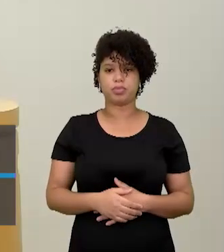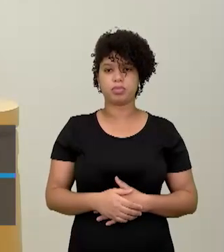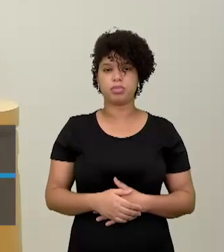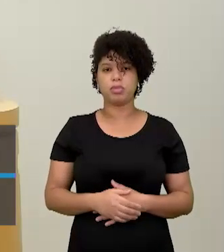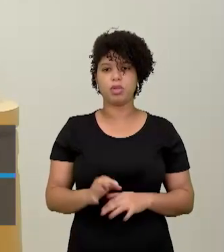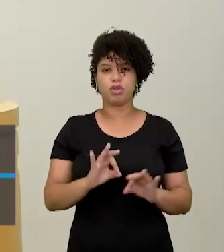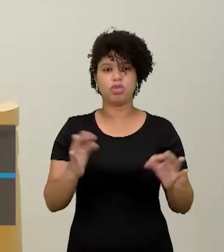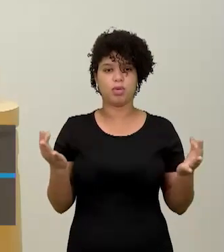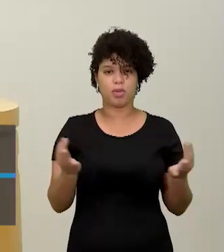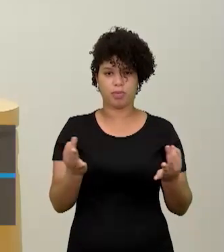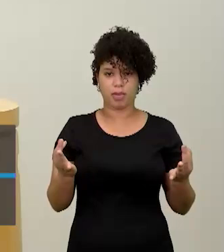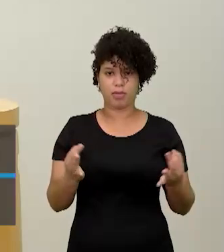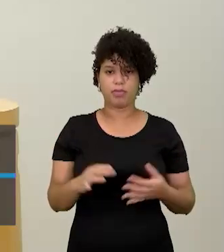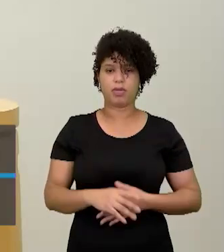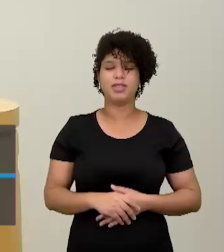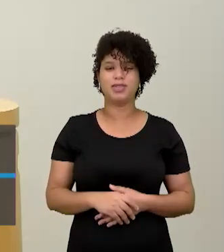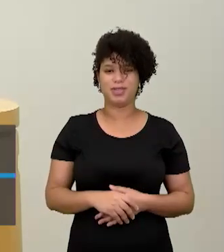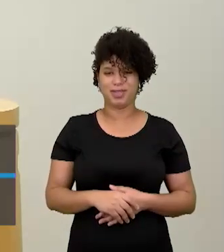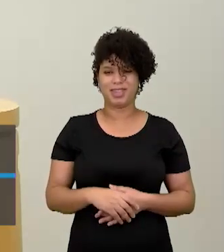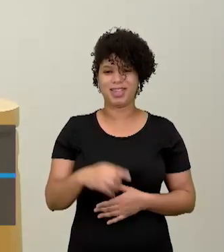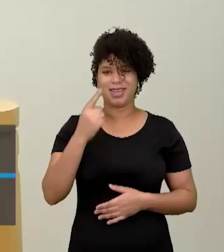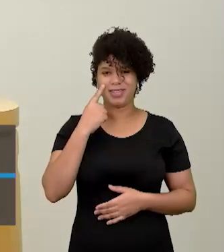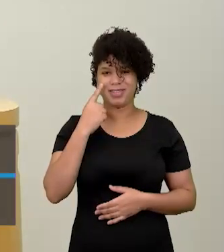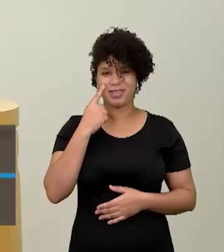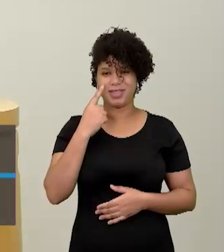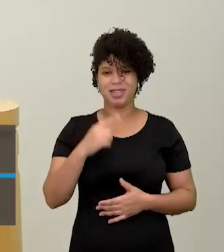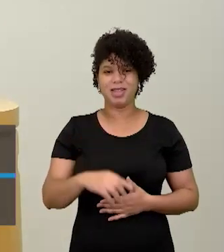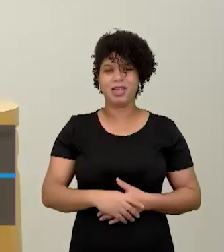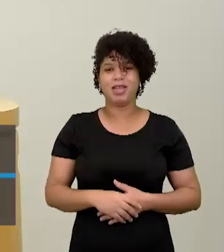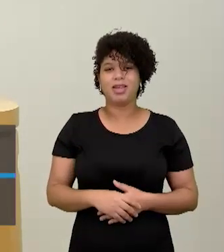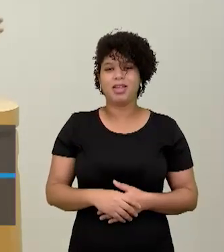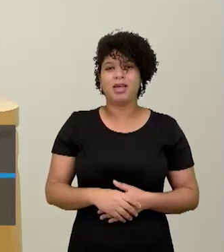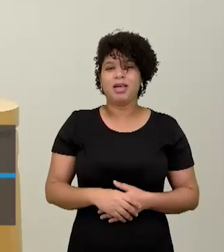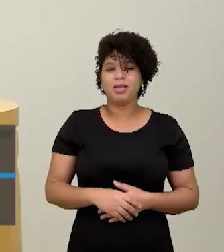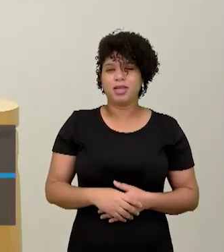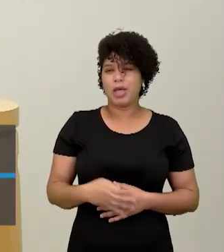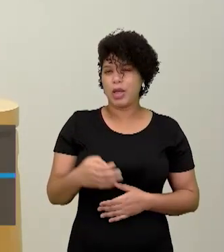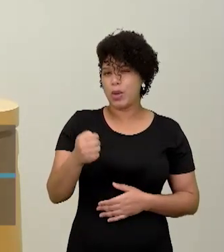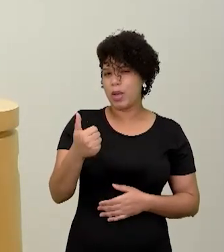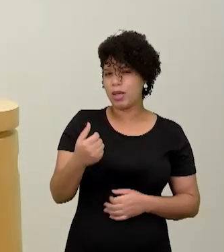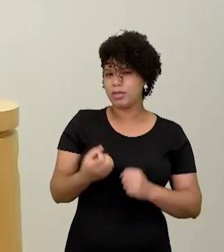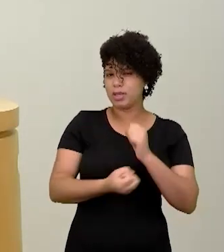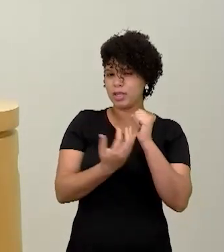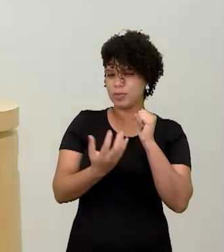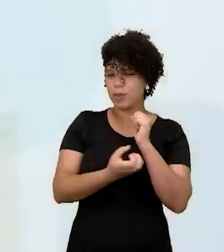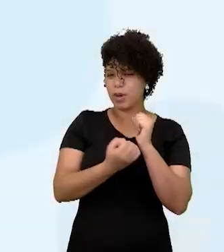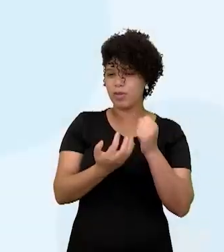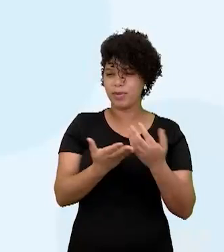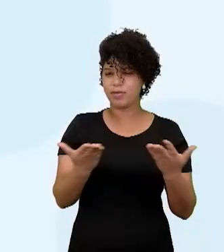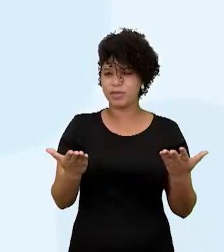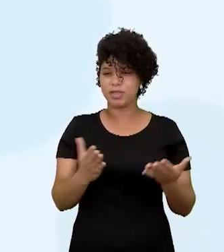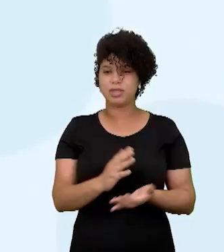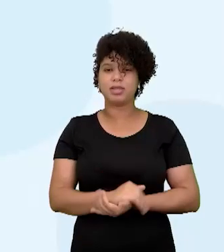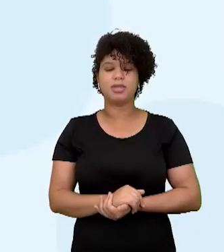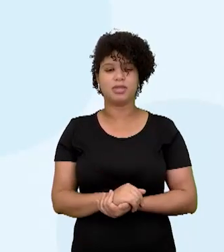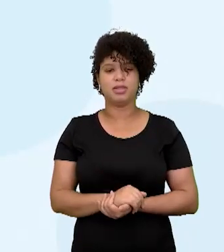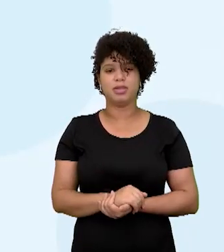Isso, perfeito. Vamos pegar uma definiçãozinha aqui, que eu quase dei um spoiler aí para vocês, né? Então, olha